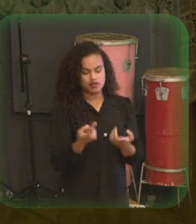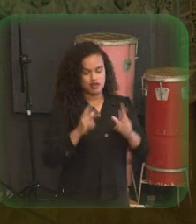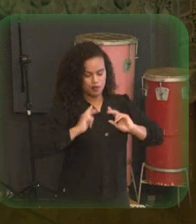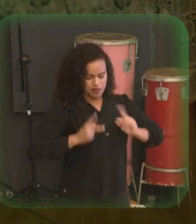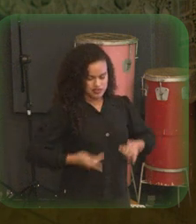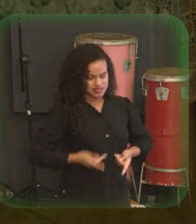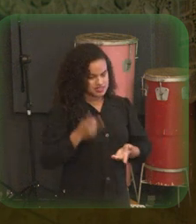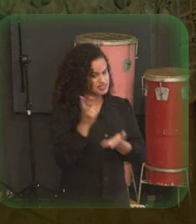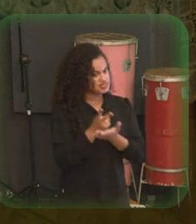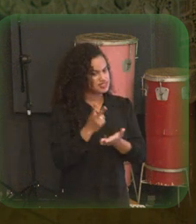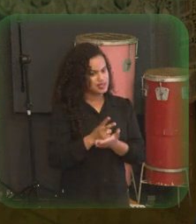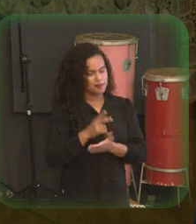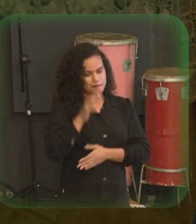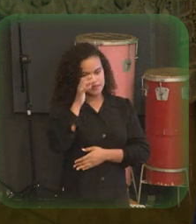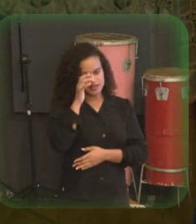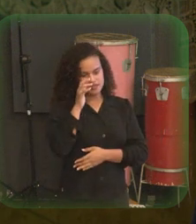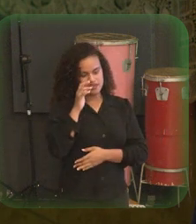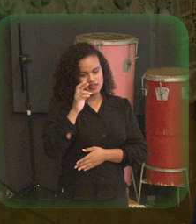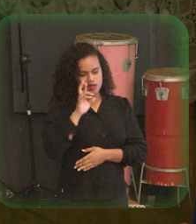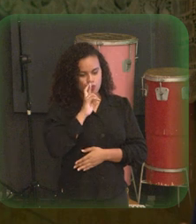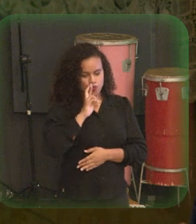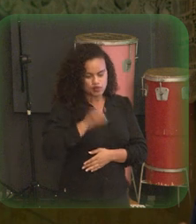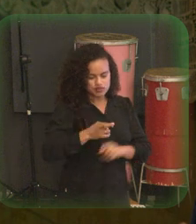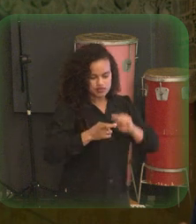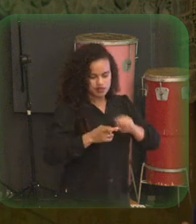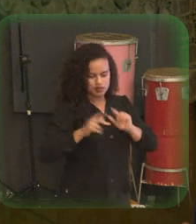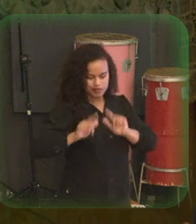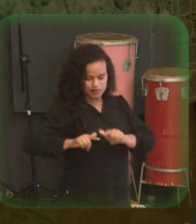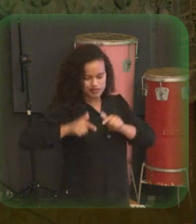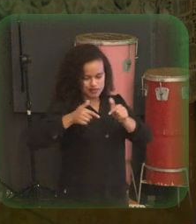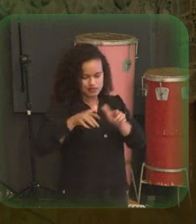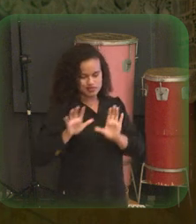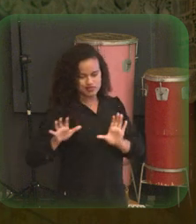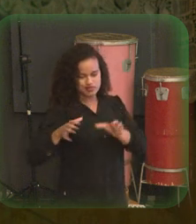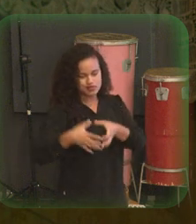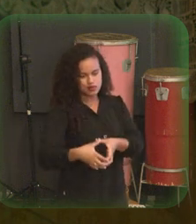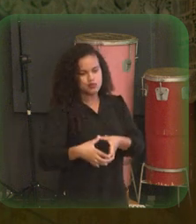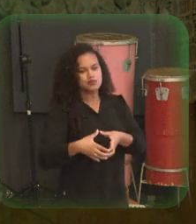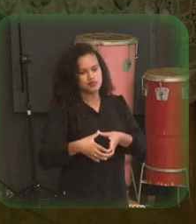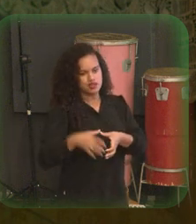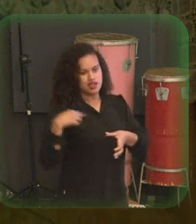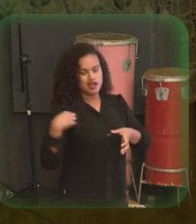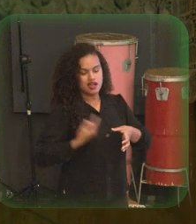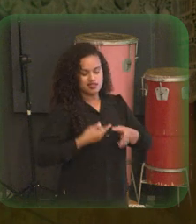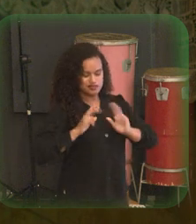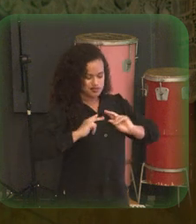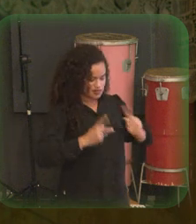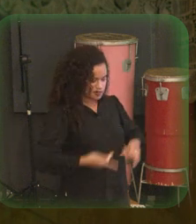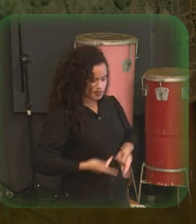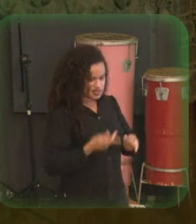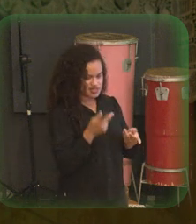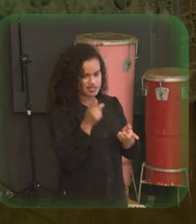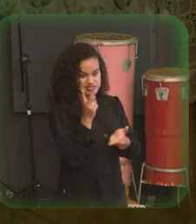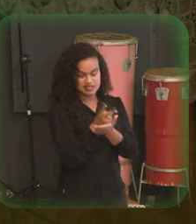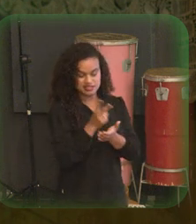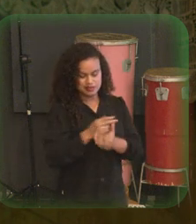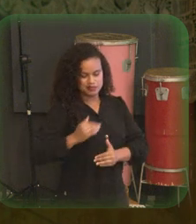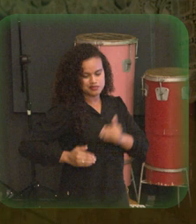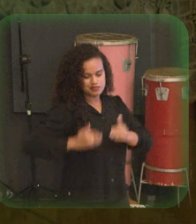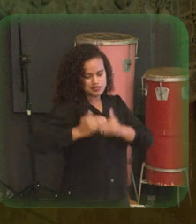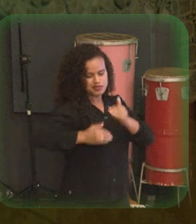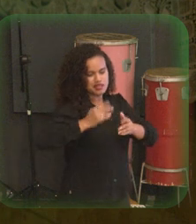sempre o resultado de uma luta coletiva. A nossa humanidade é sempre um processo de